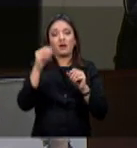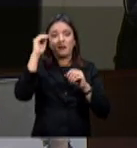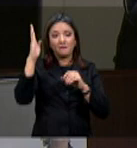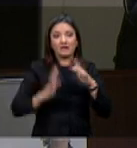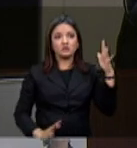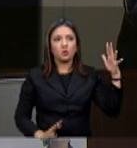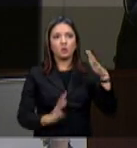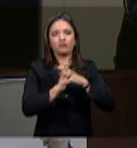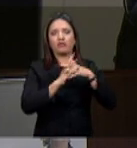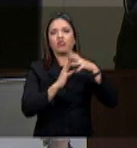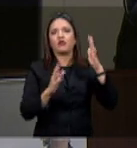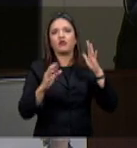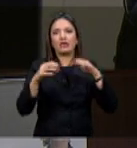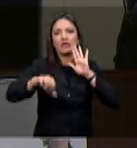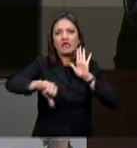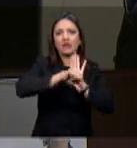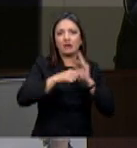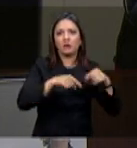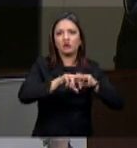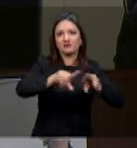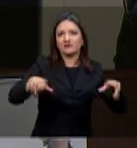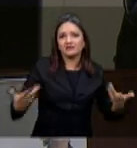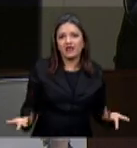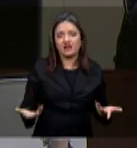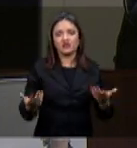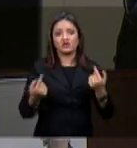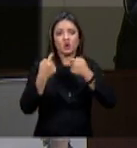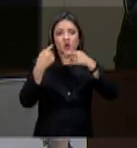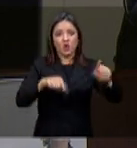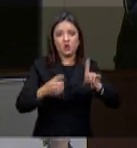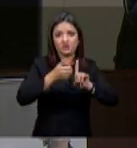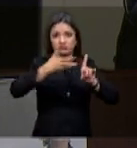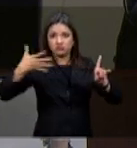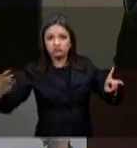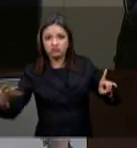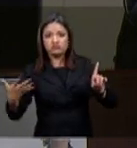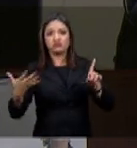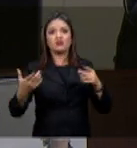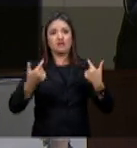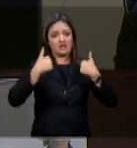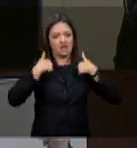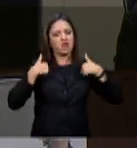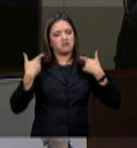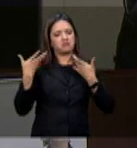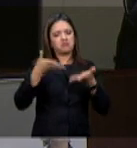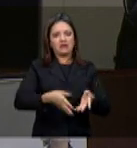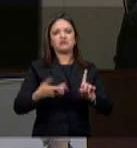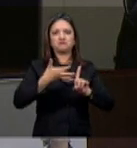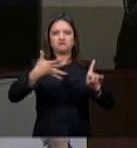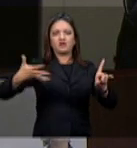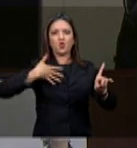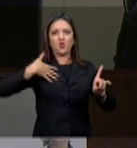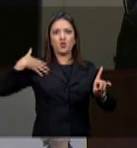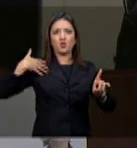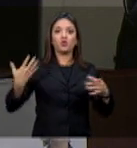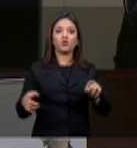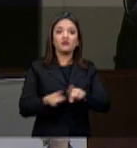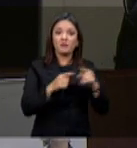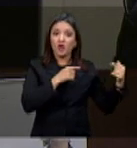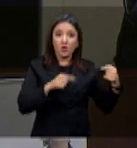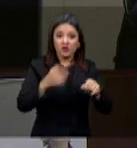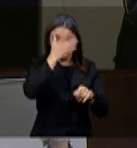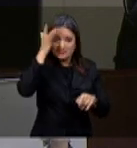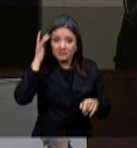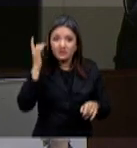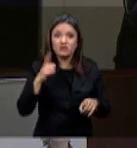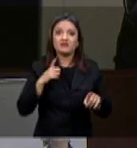contra nossos povos originários, contra a comunidade LGBTQIA+, a qual faço parte com imenso orgulho, contra as pessoas que estão à